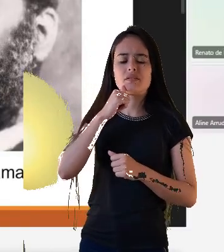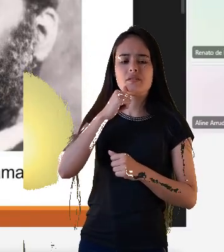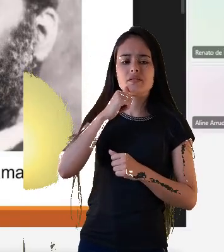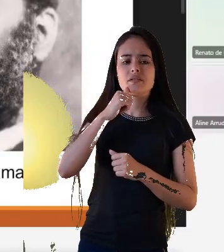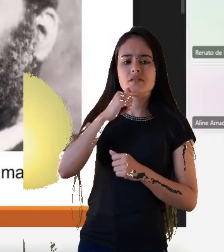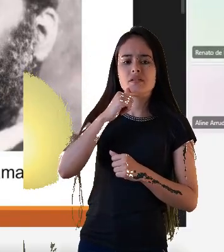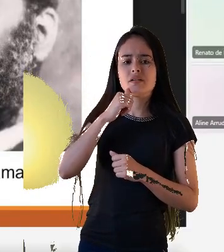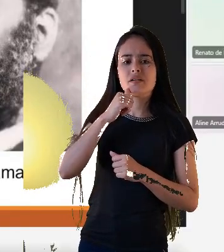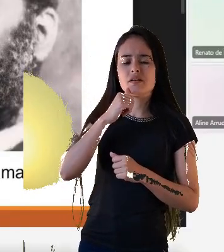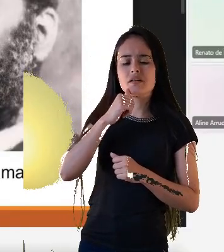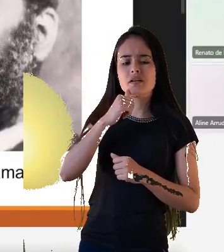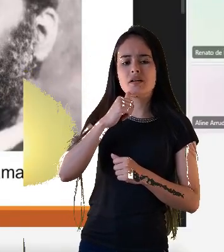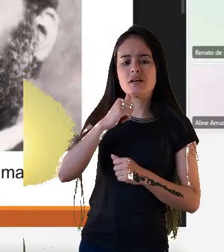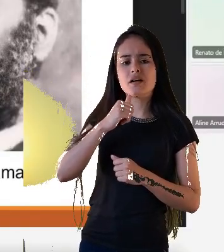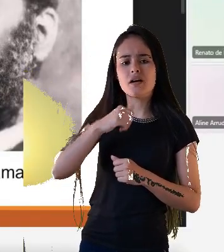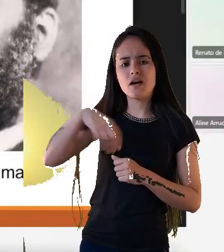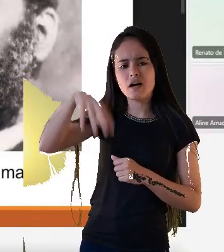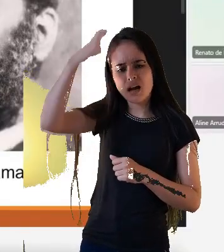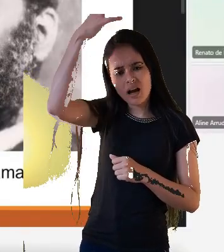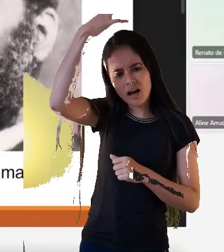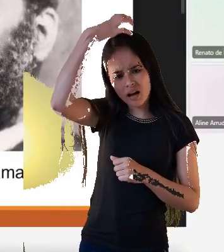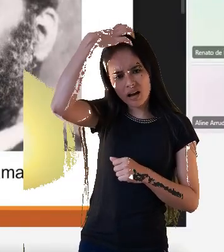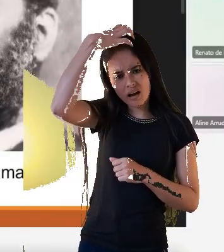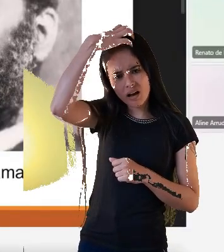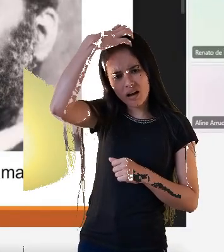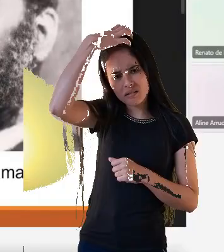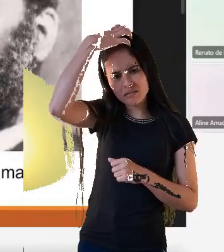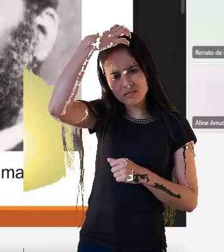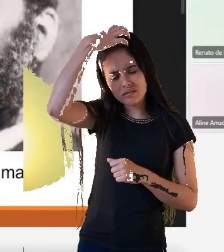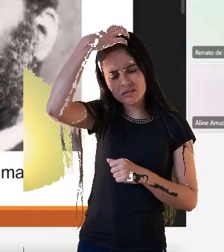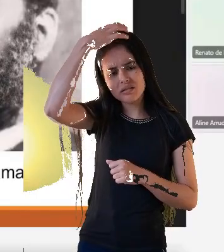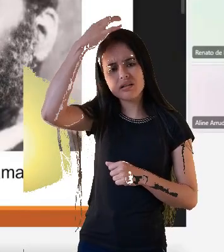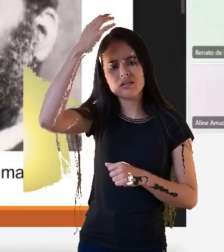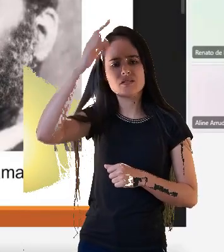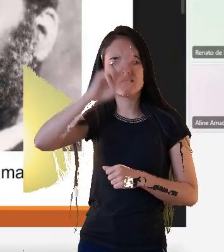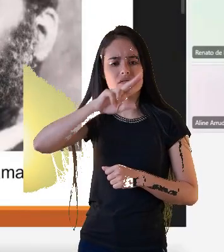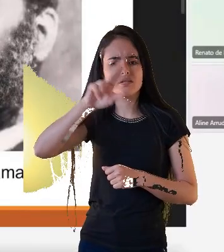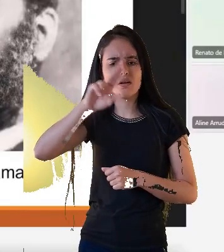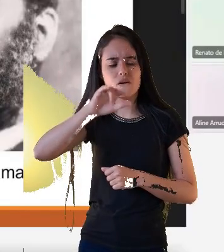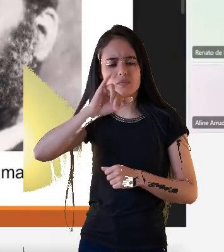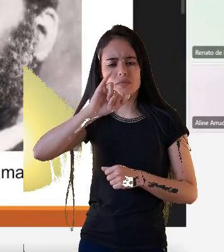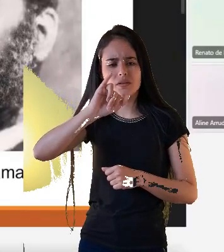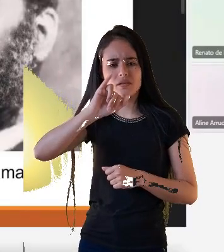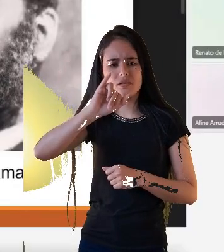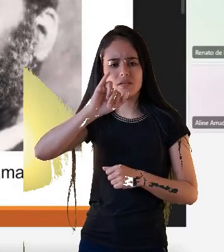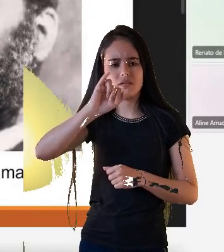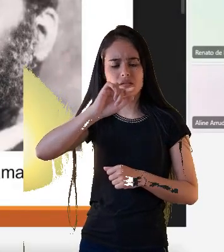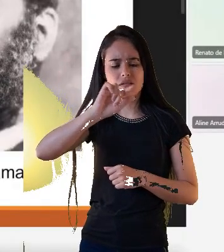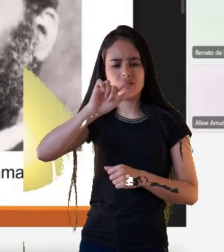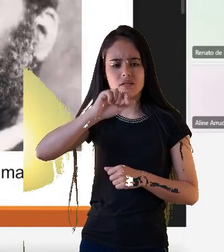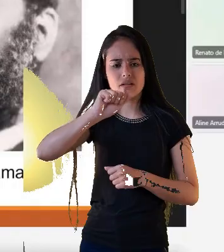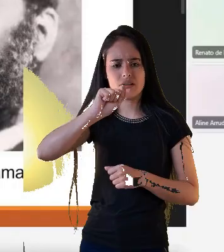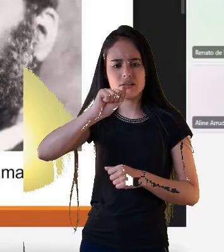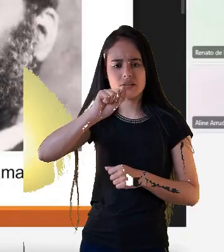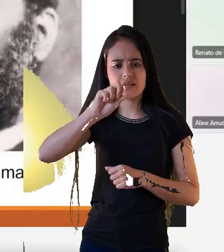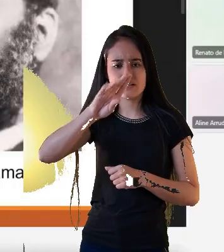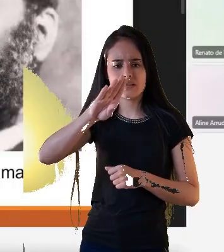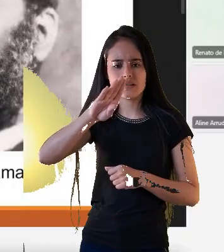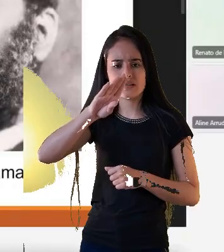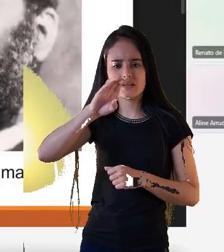discurso já é fortemente combatido nas escolas, né? Mas é importante a gente ver também o